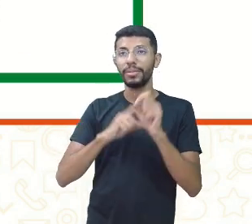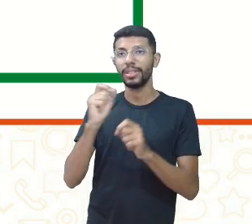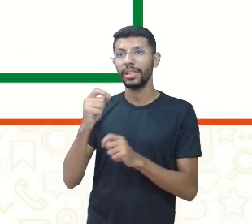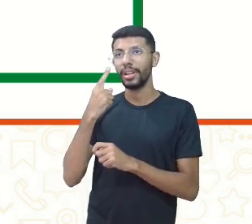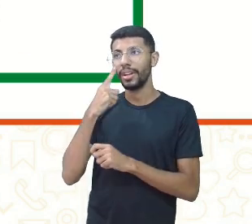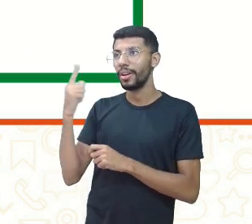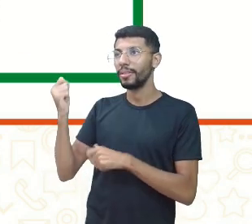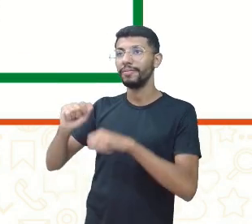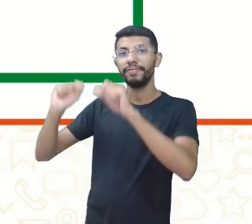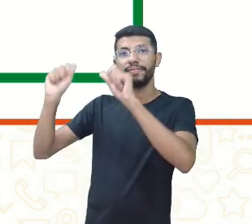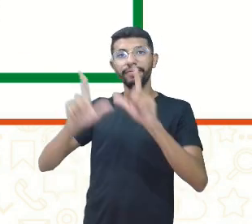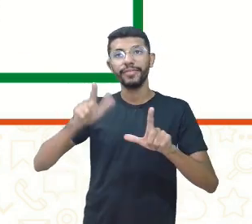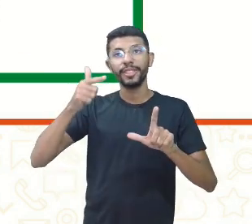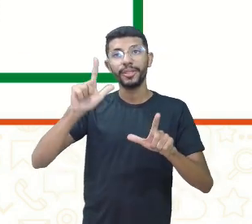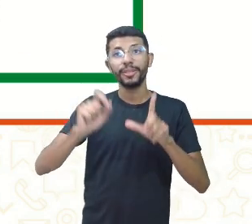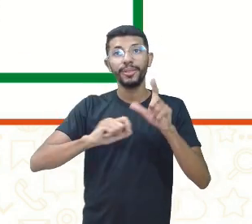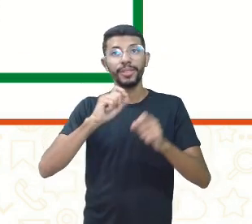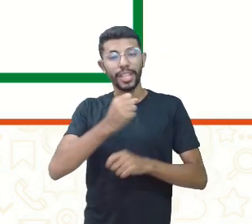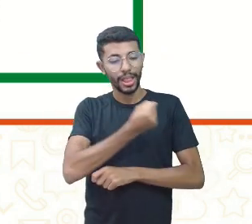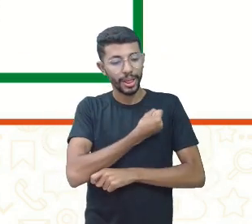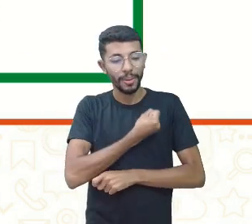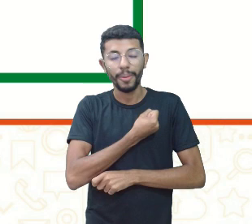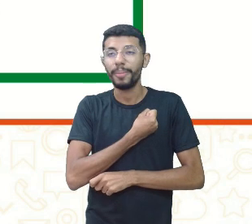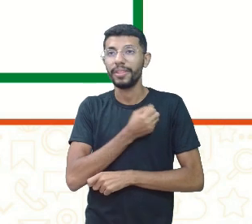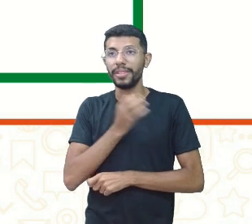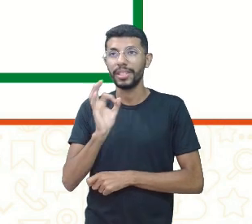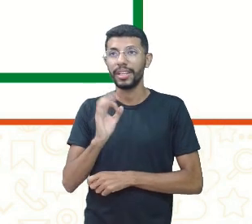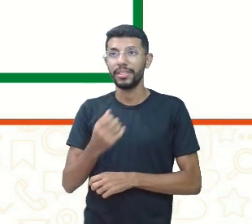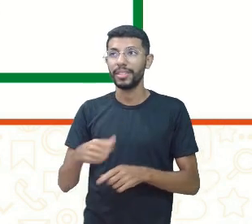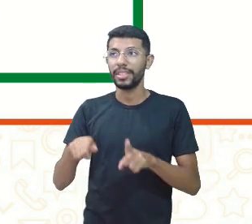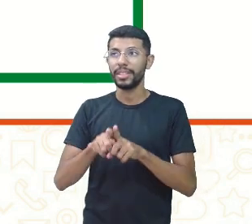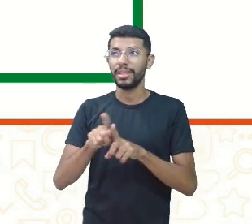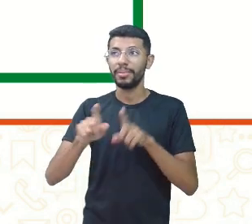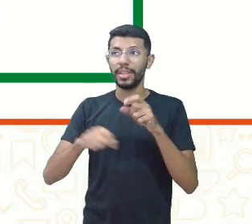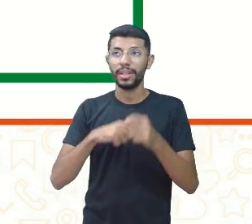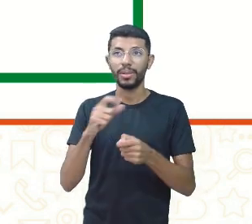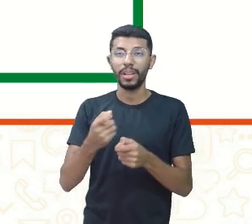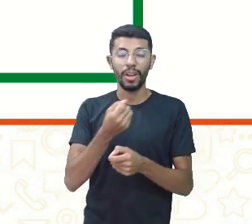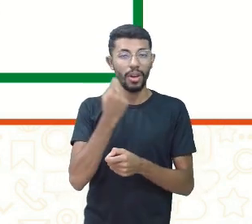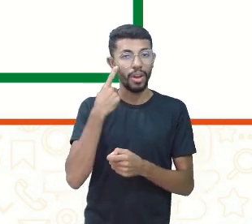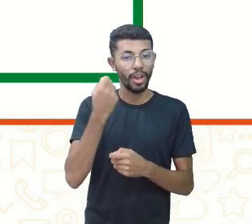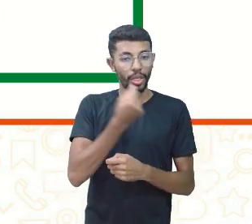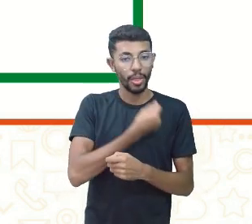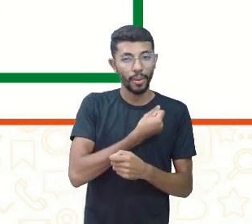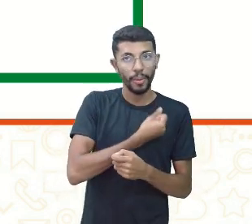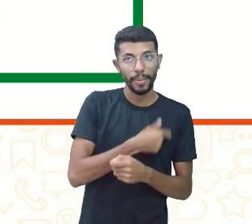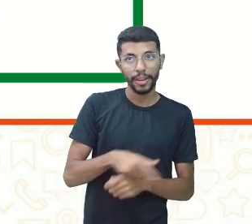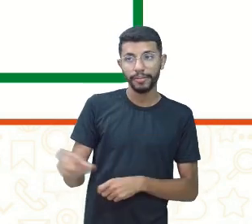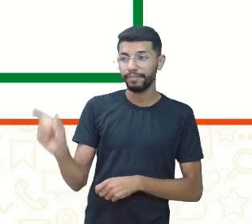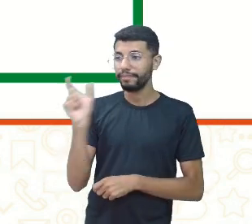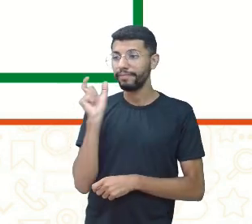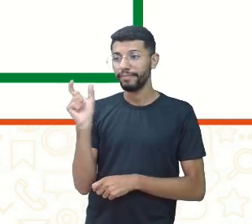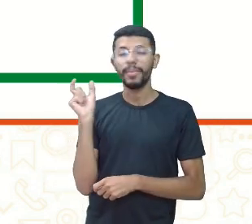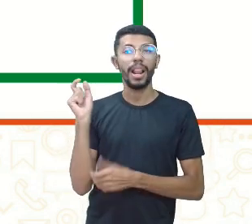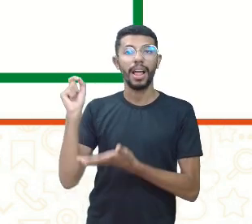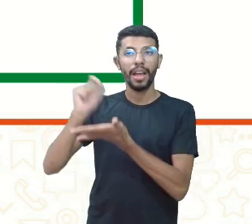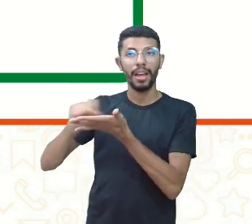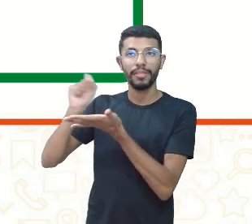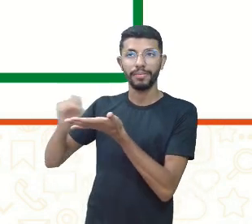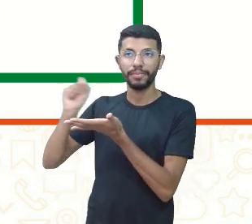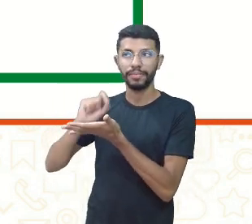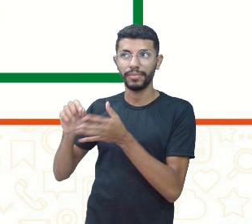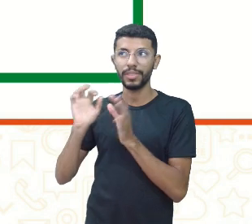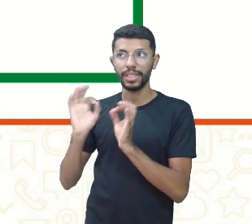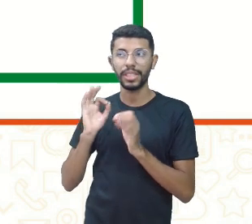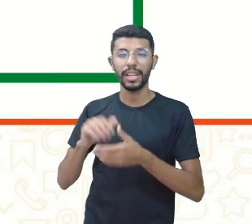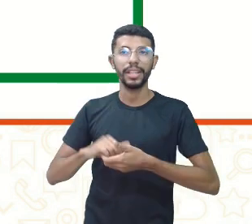outro slide, os números e trabalhar número e português escrito, e o nome do